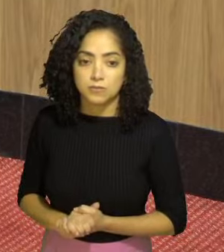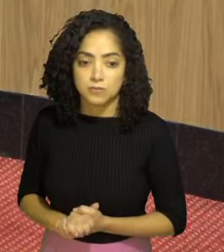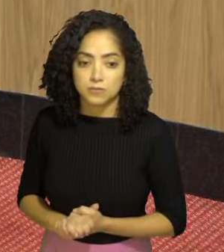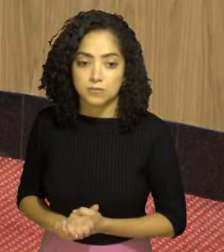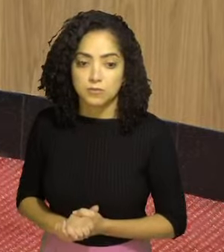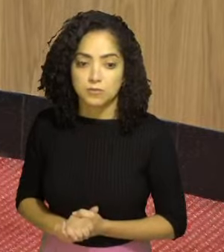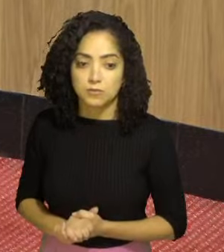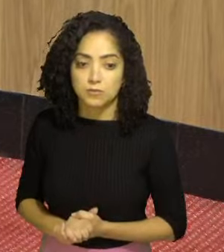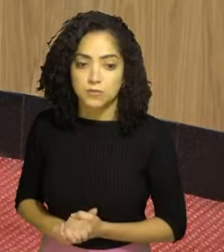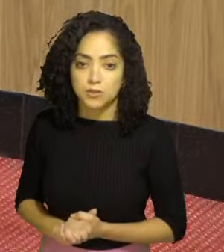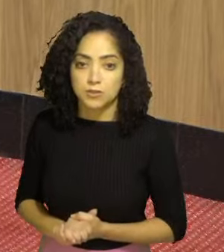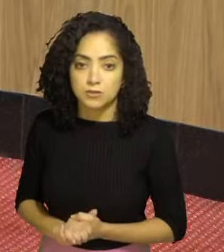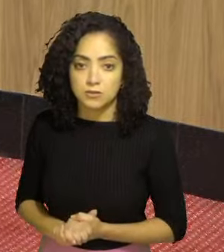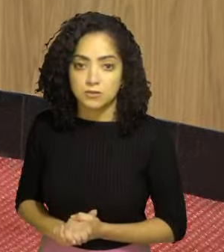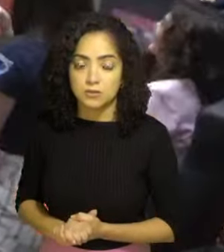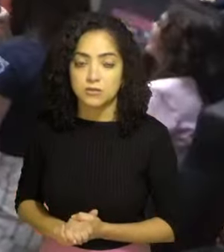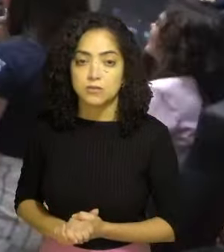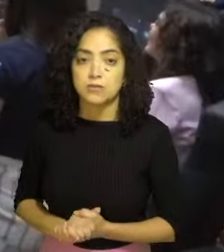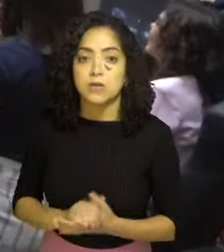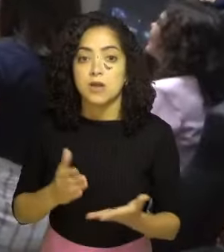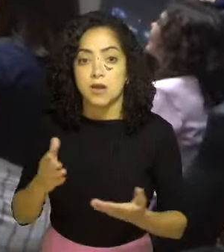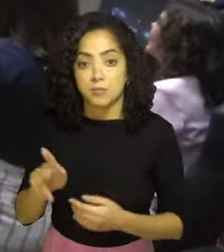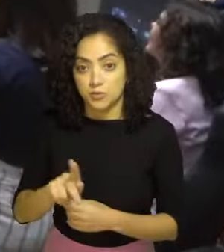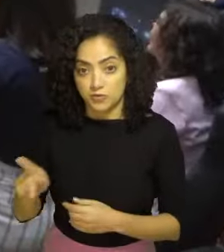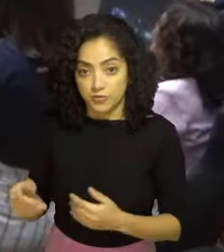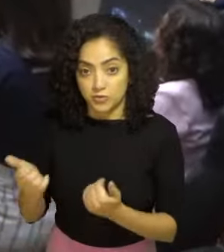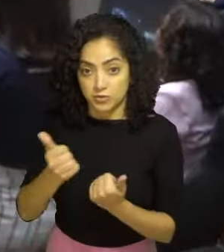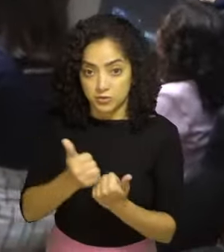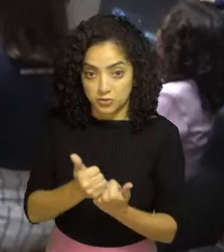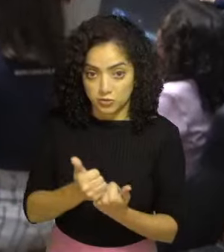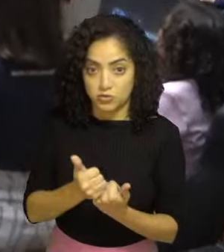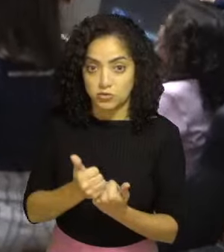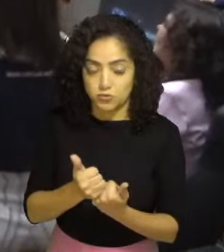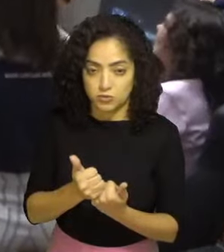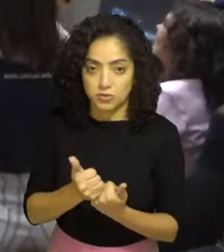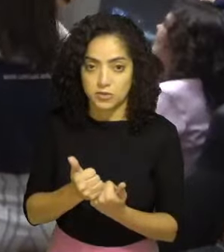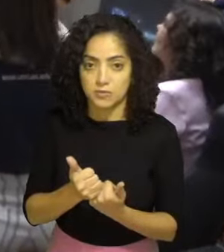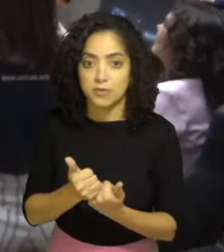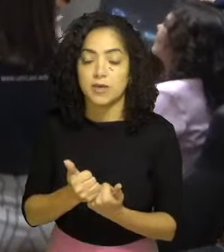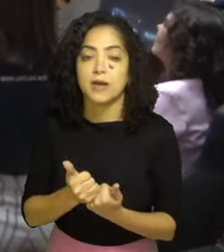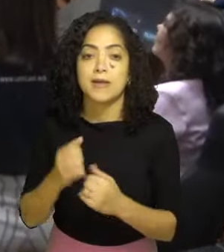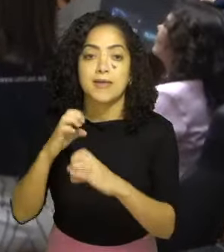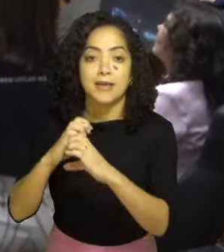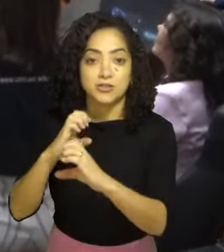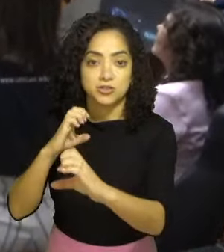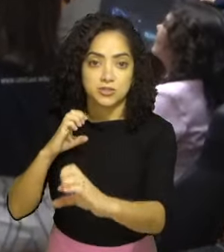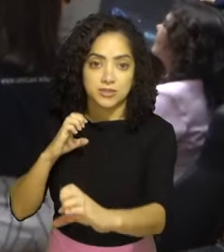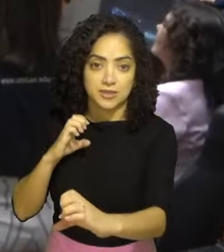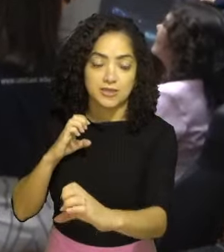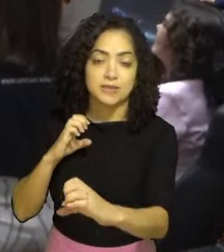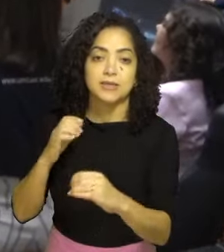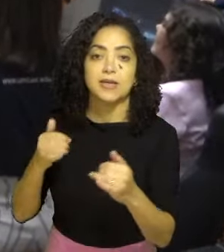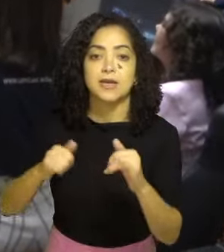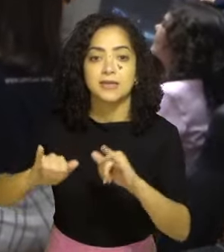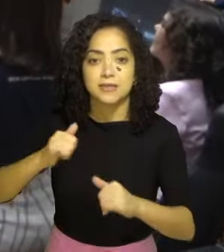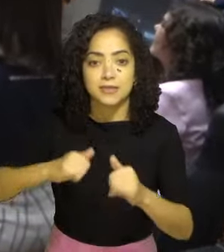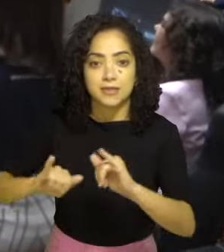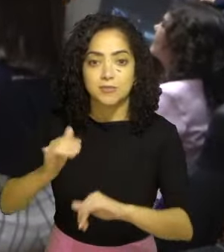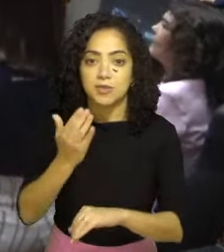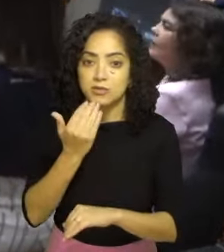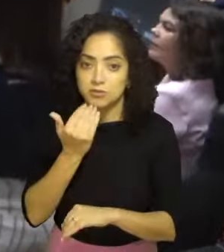Convidamos para receber a homenagem a professora adjunta do Departamento de Engenharia Química e de Alimentos e dos programas